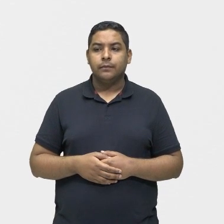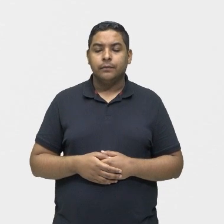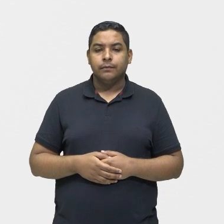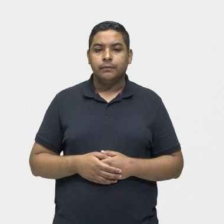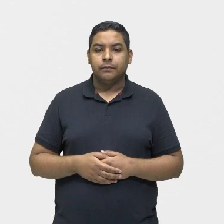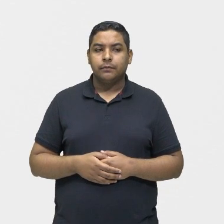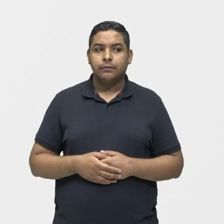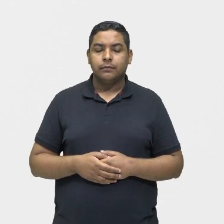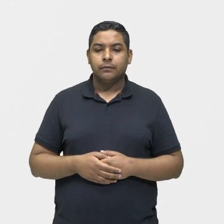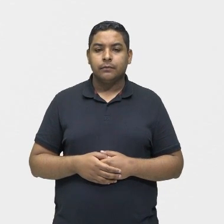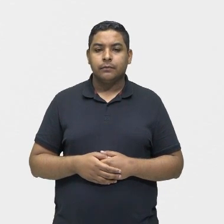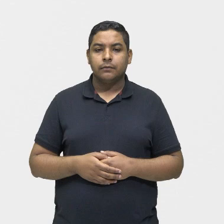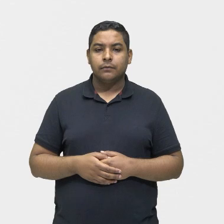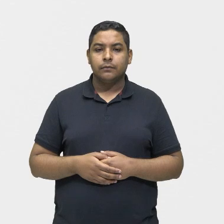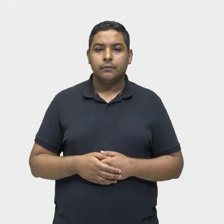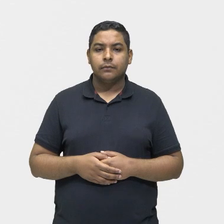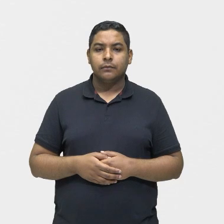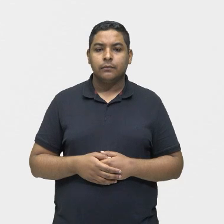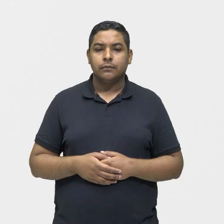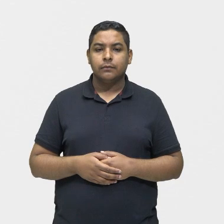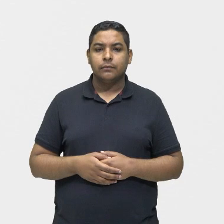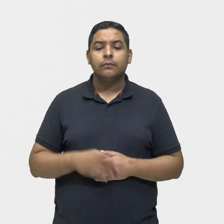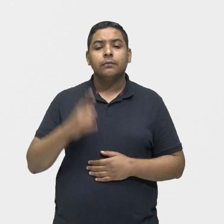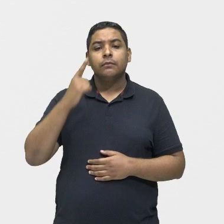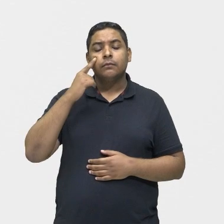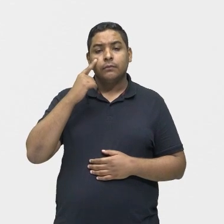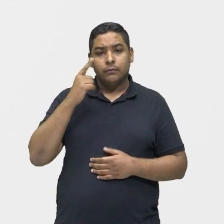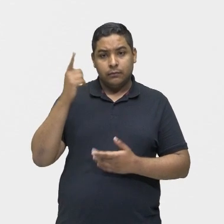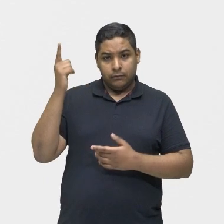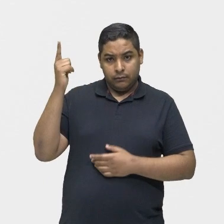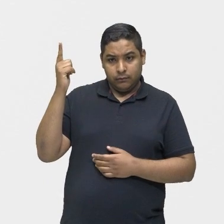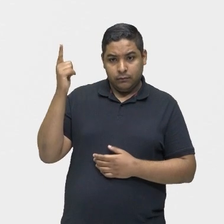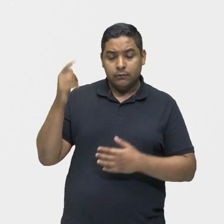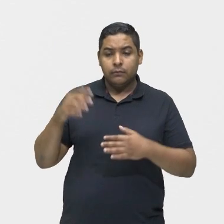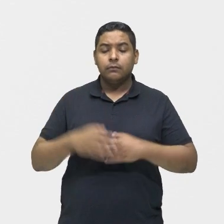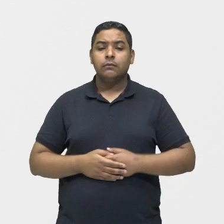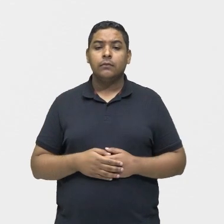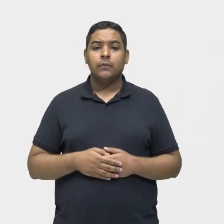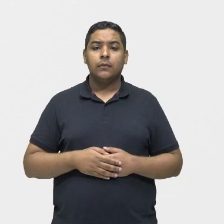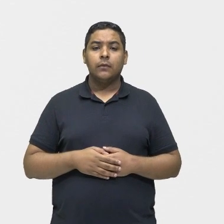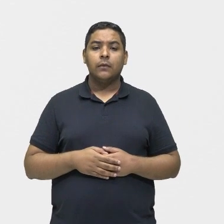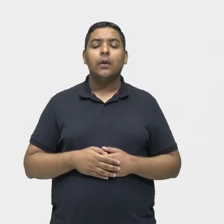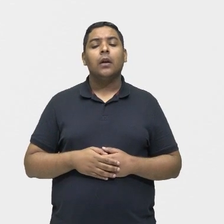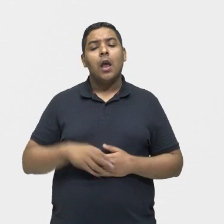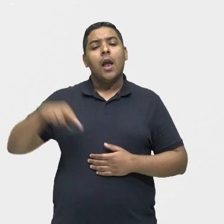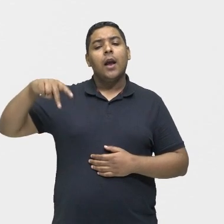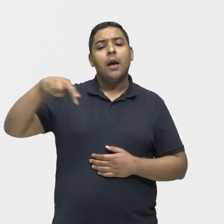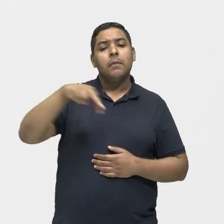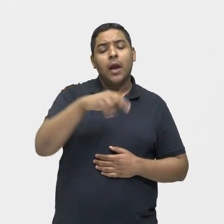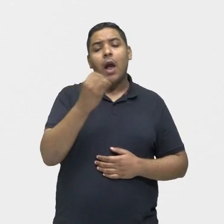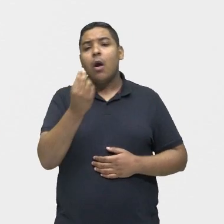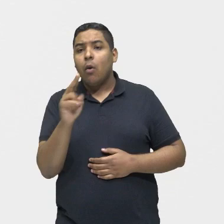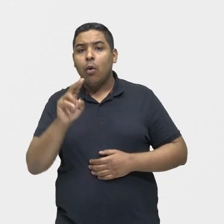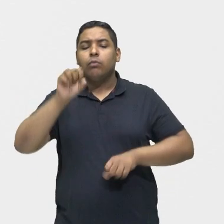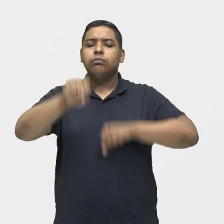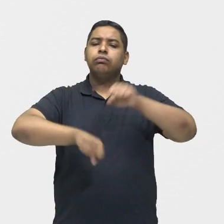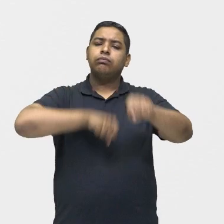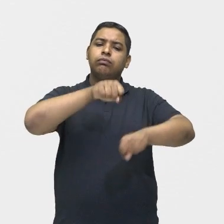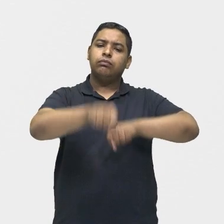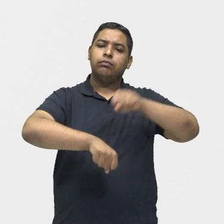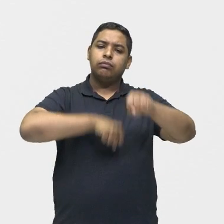é walking or riding a bike, caminhar ou então andar de bicicleta, é uma outra forma de reduzir o efeito